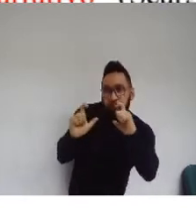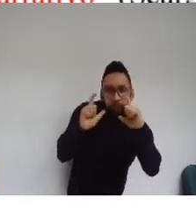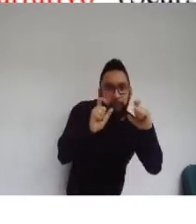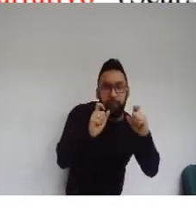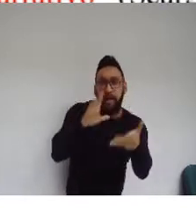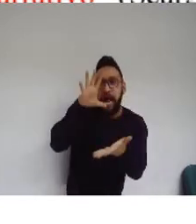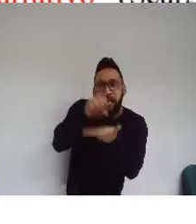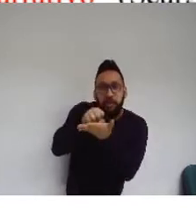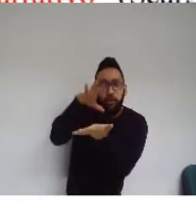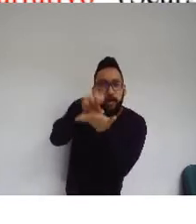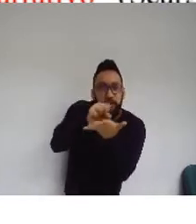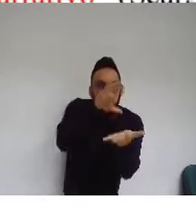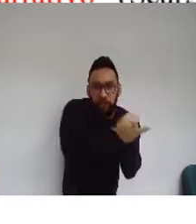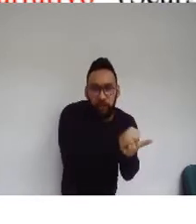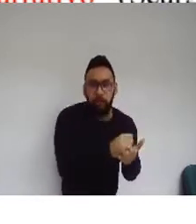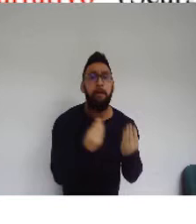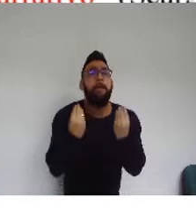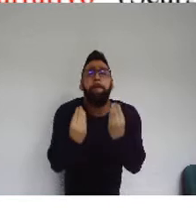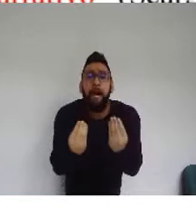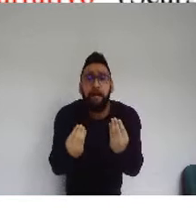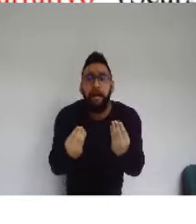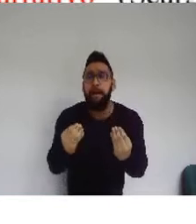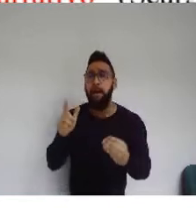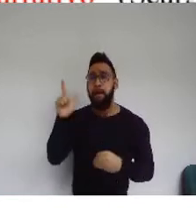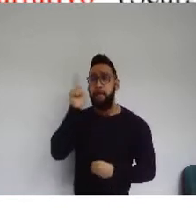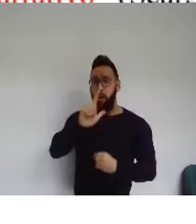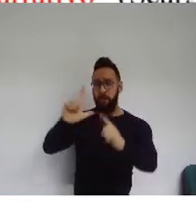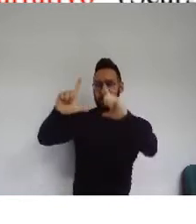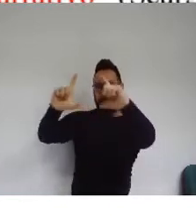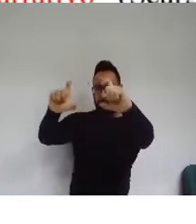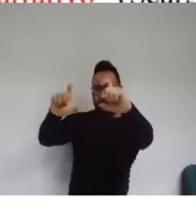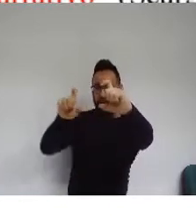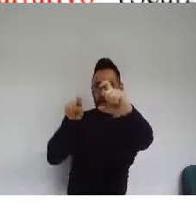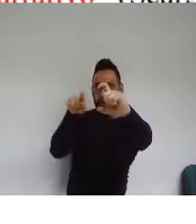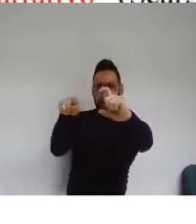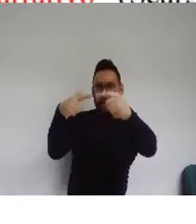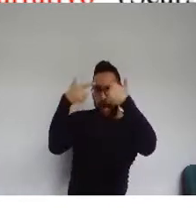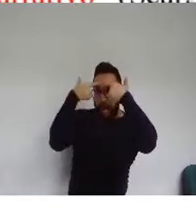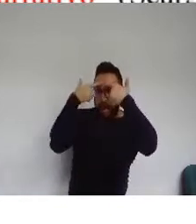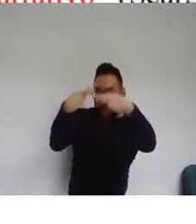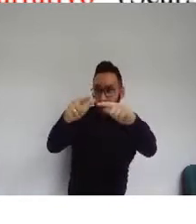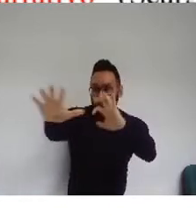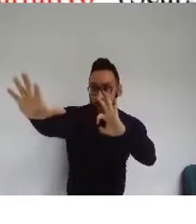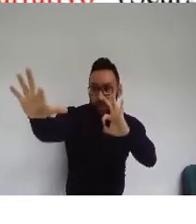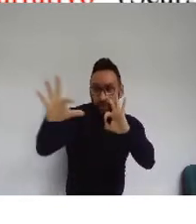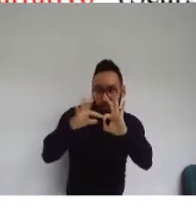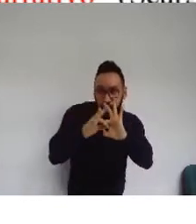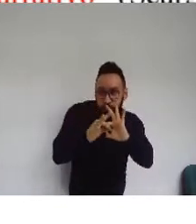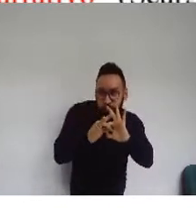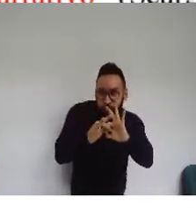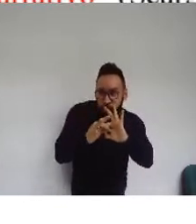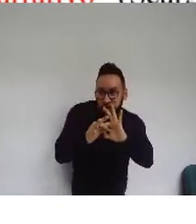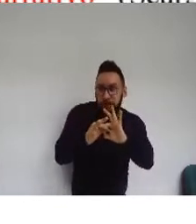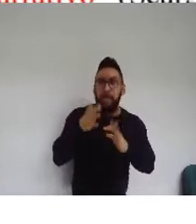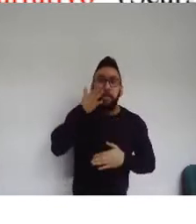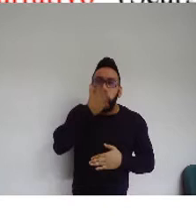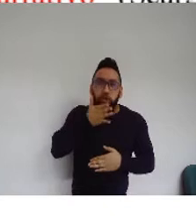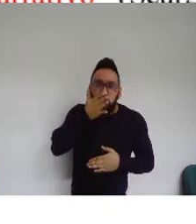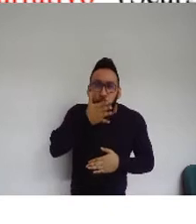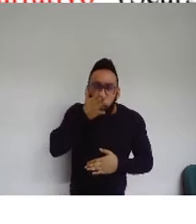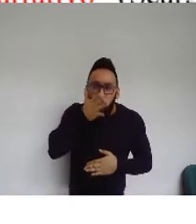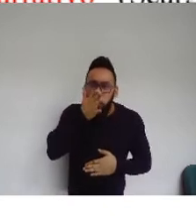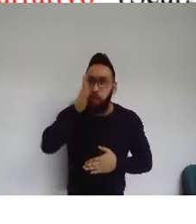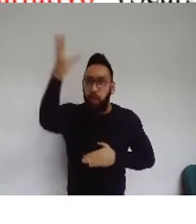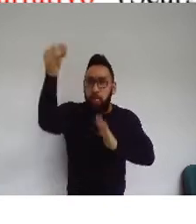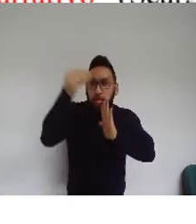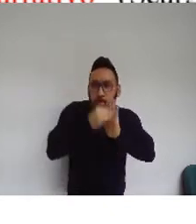fazer isso justamente entextualizando determinados textos e discursos que têm uma história, que